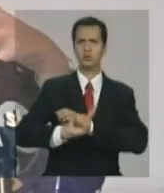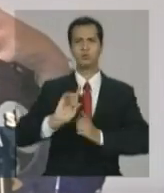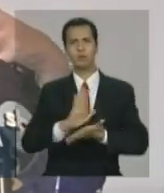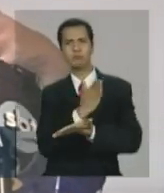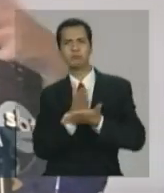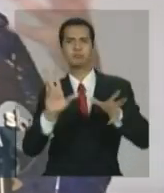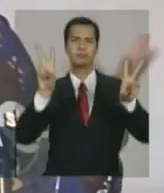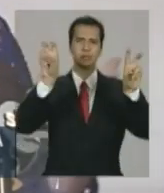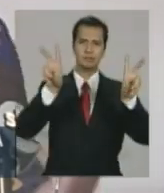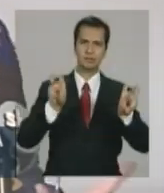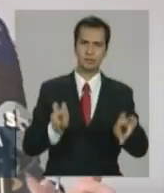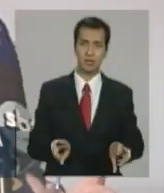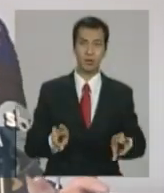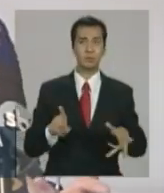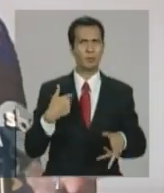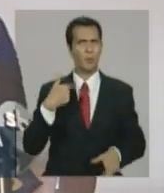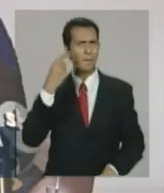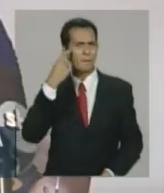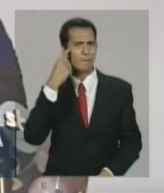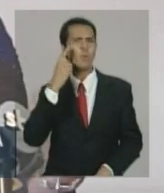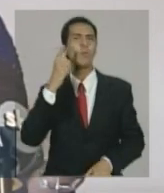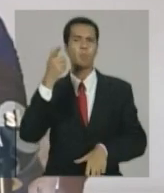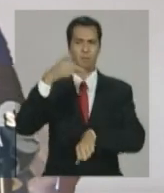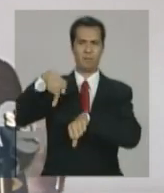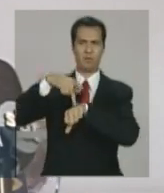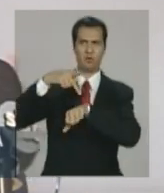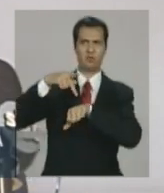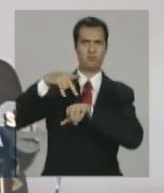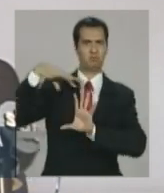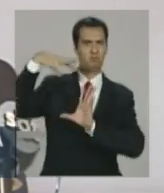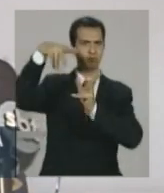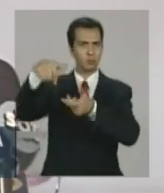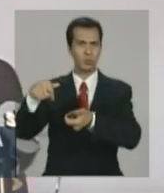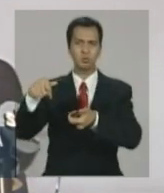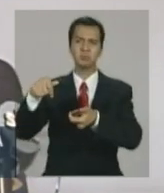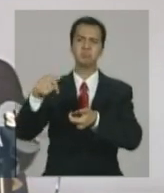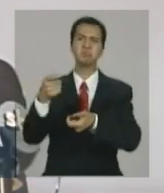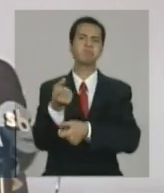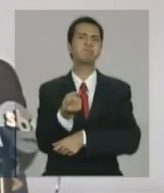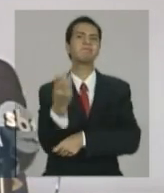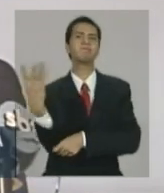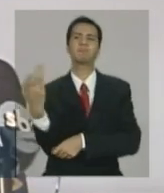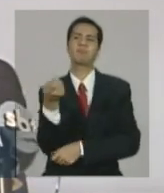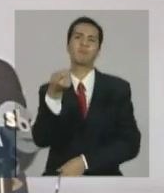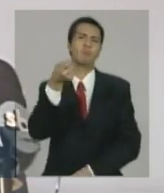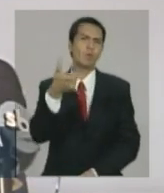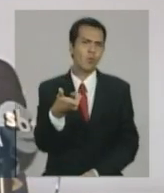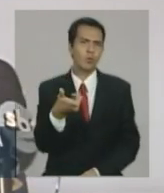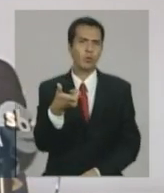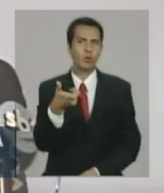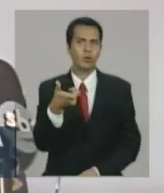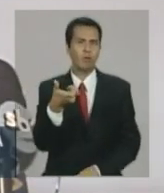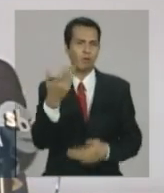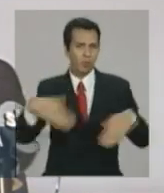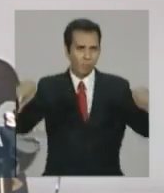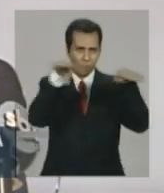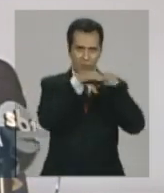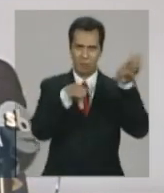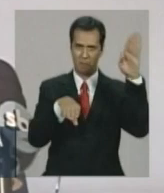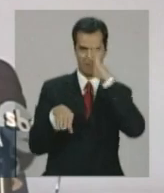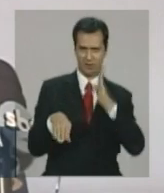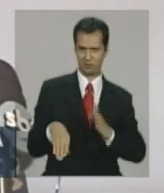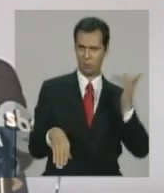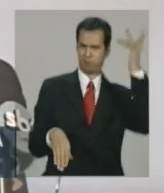que poucos países do mundo têm hoje essa maturidade institucional que o Brasil tem. Então,